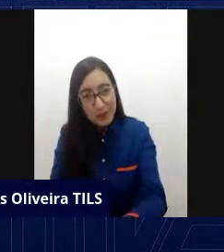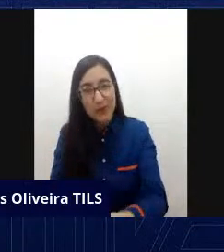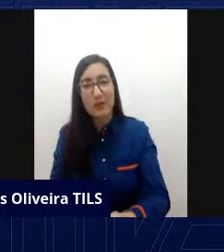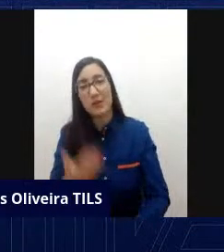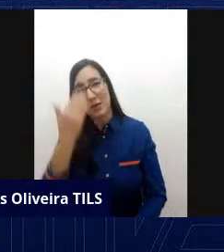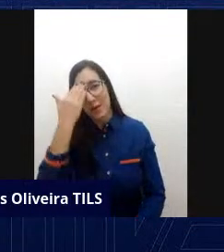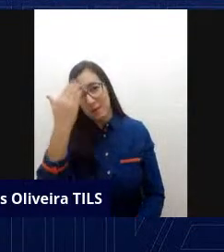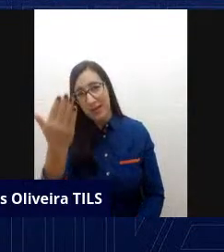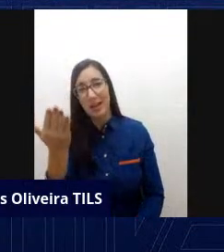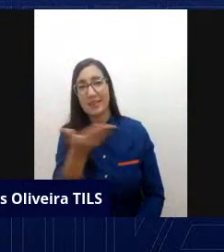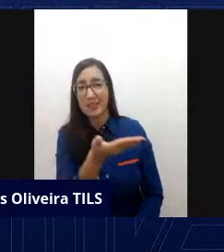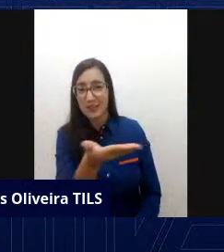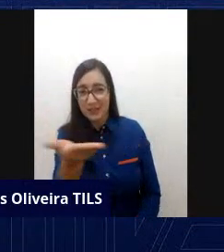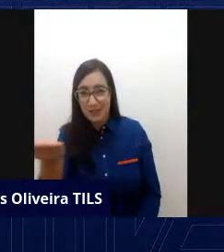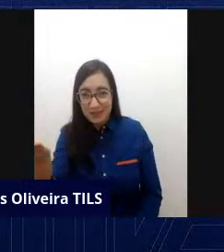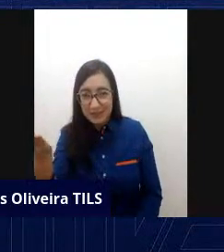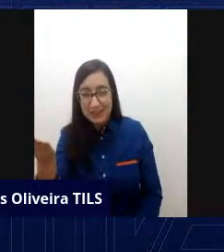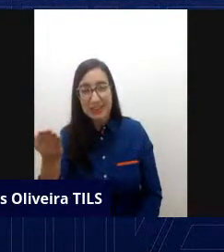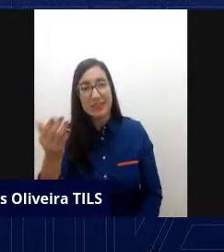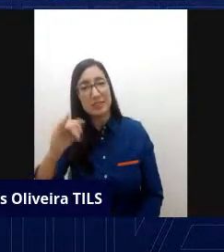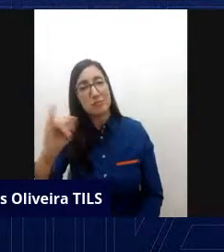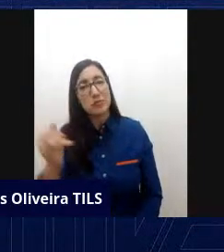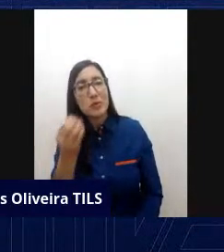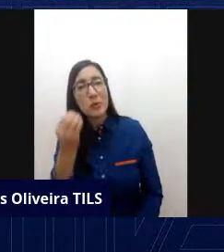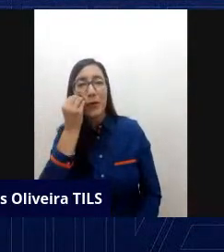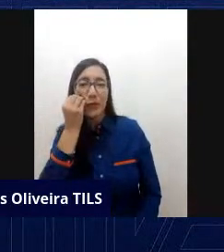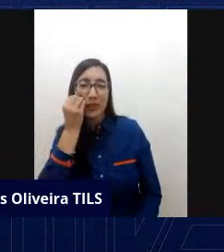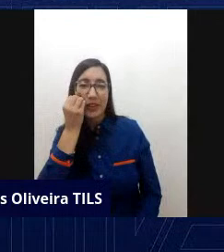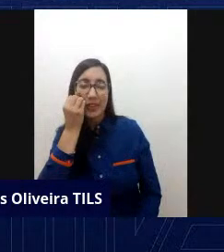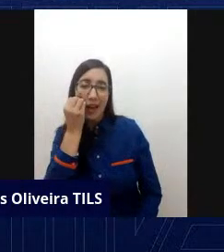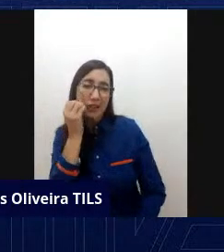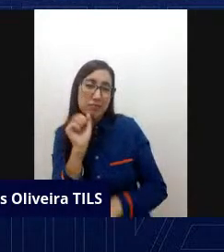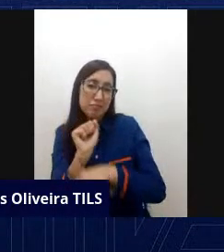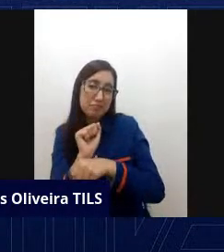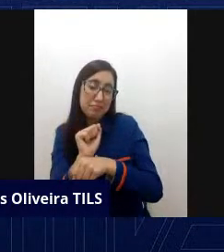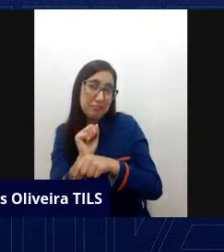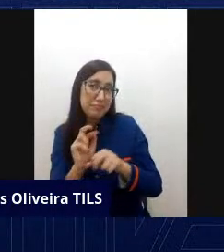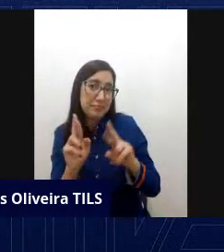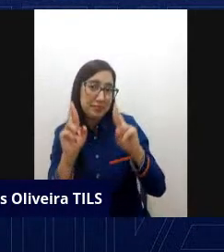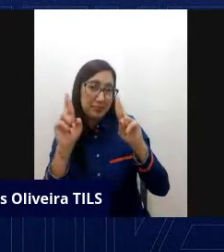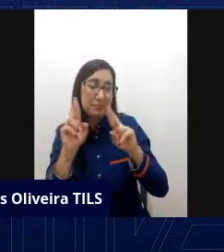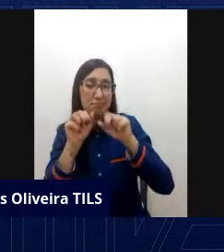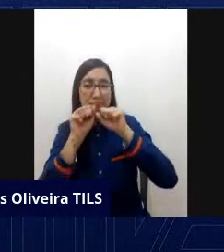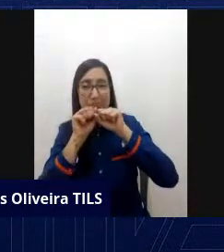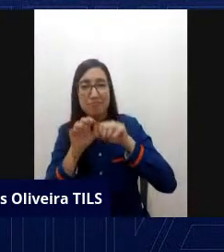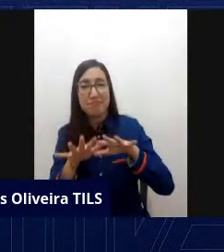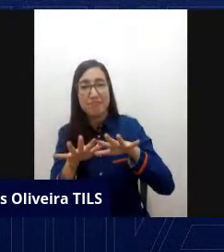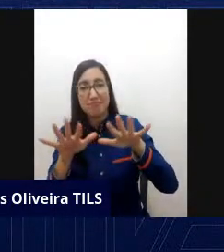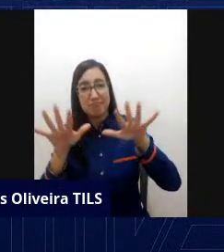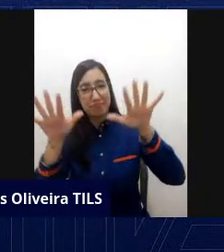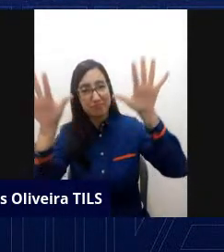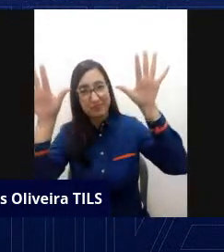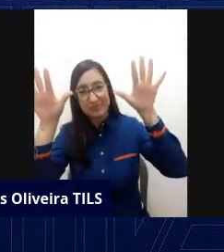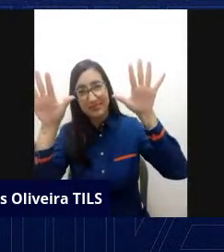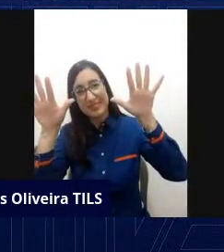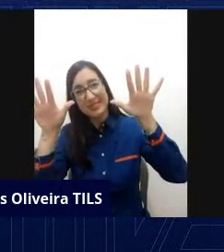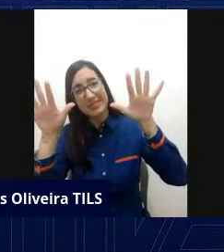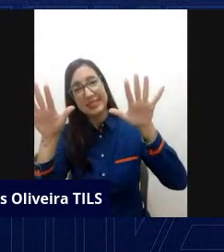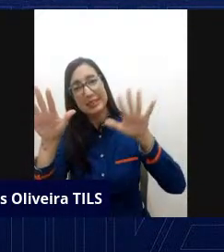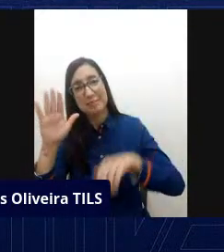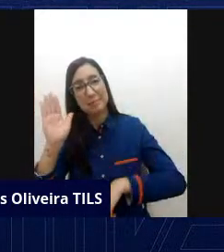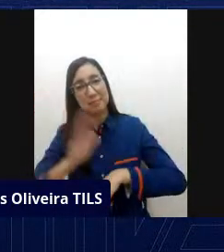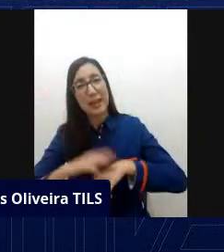pela oportunidade, e a gente espera ampliar essa rede, fazer com que essa rede de fato balance, né? Fazer com que